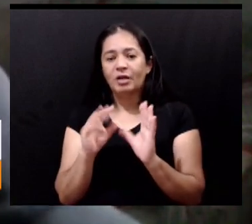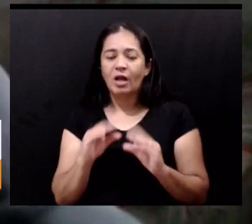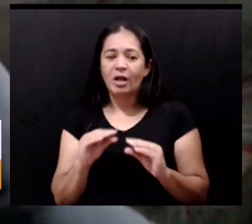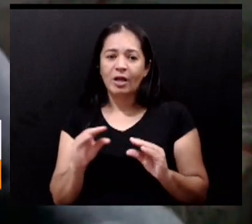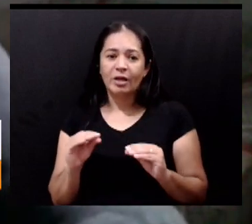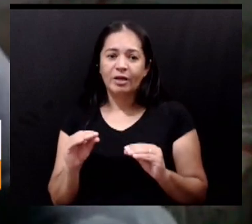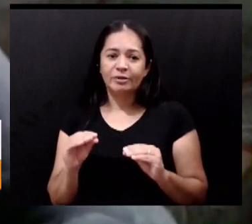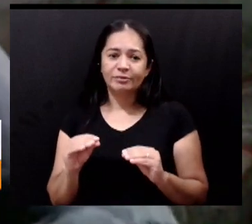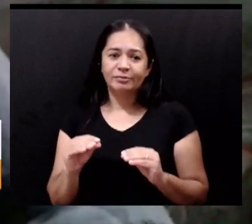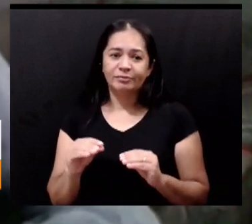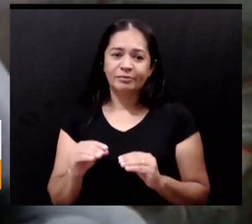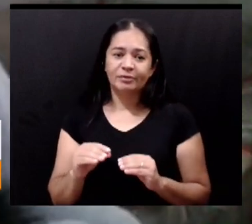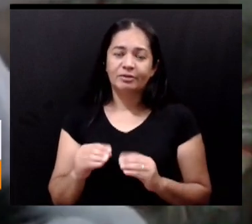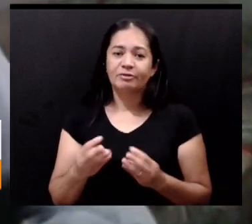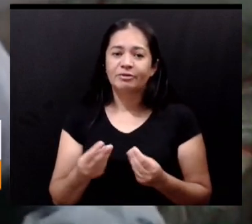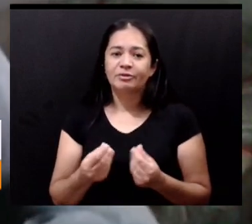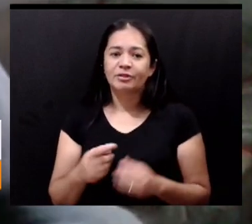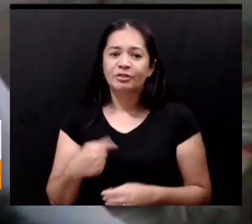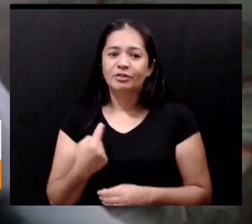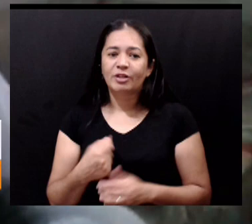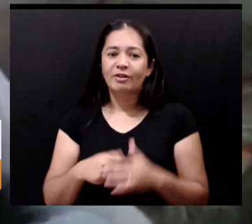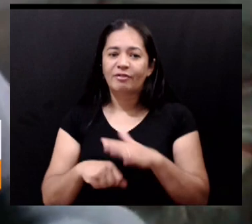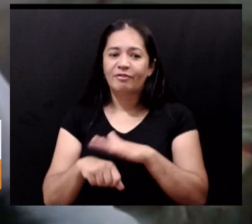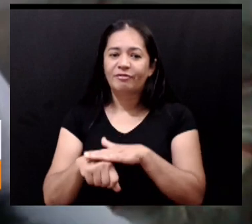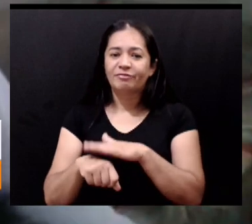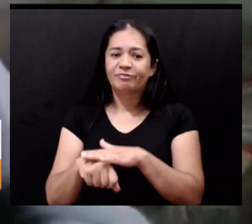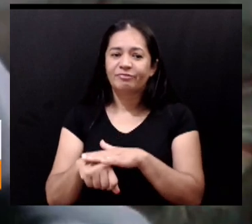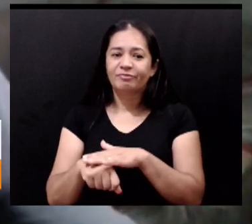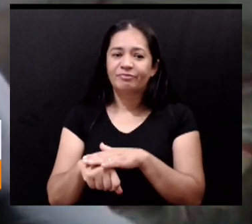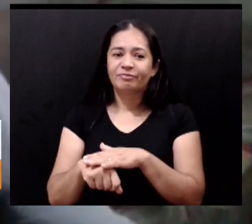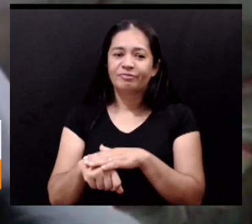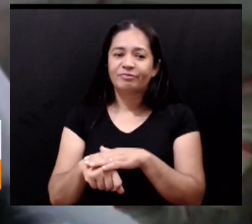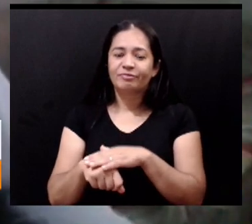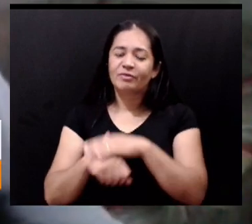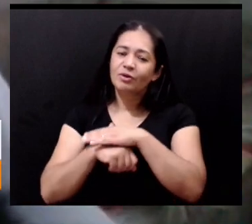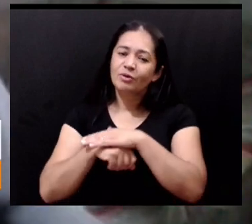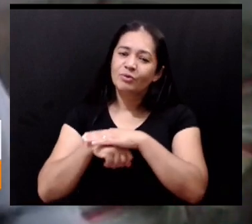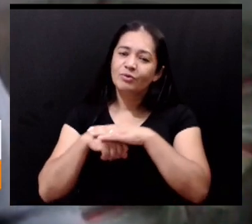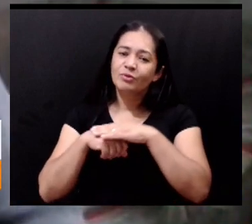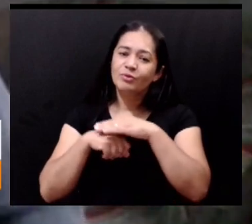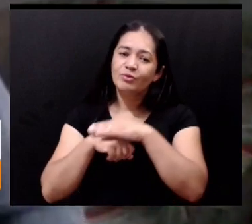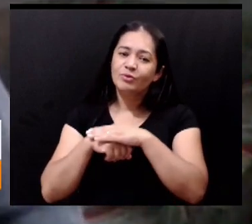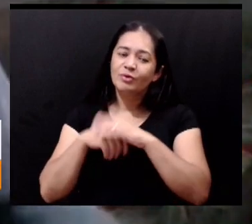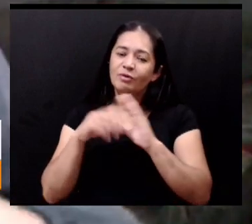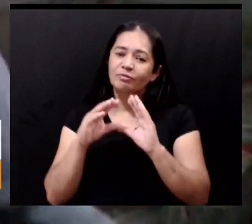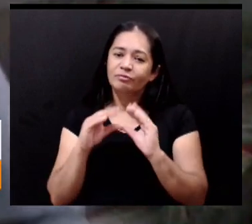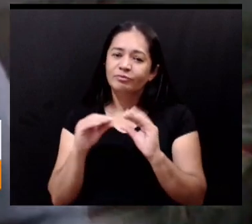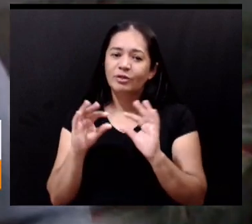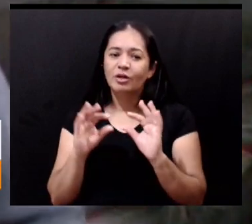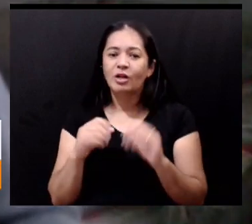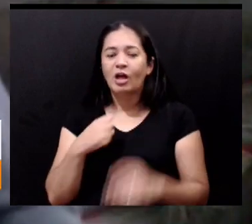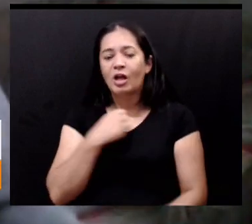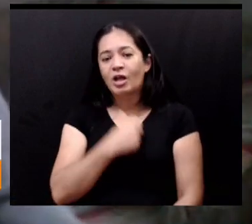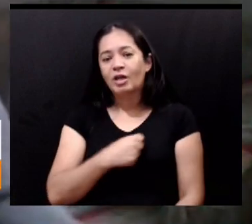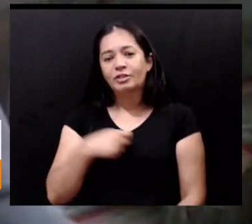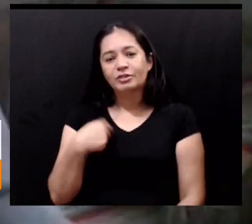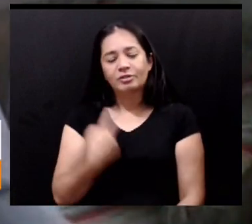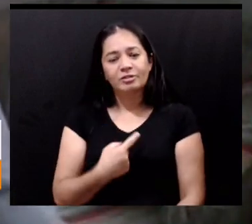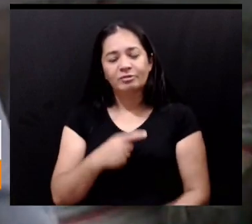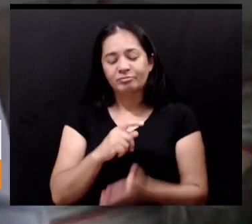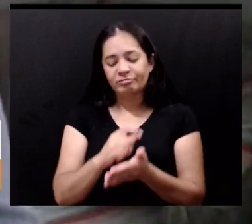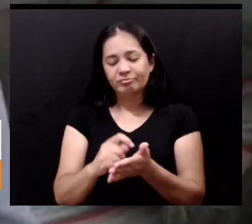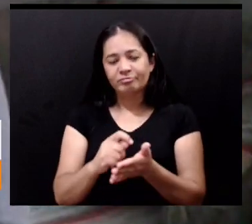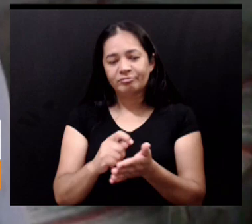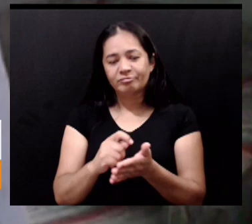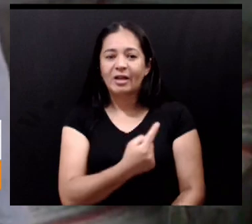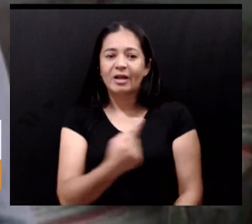ficando, a gente vai fazendo mais macios, vai colocando as nossas saudades, né? Cada um vem trazendo